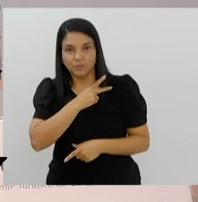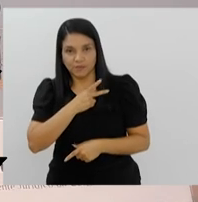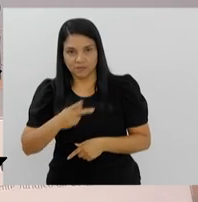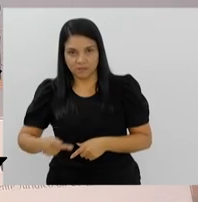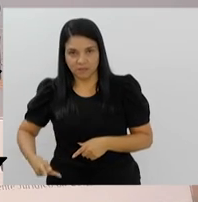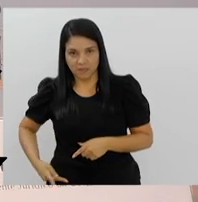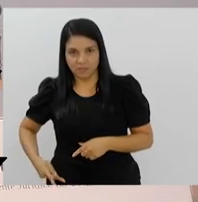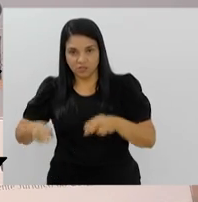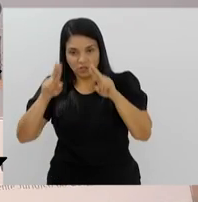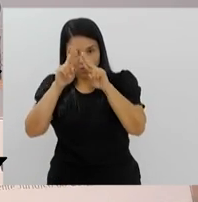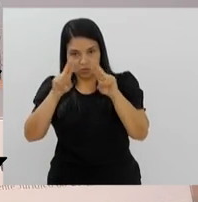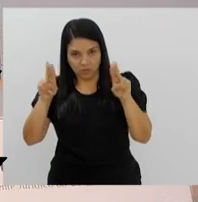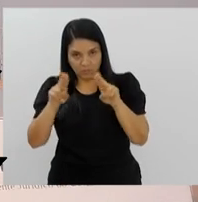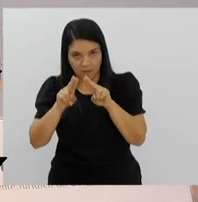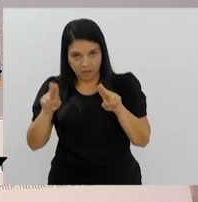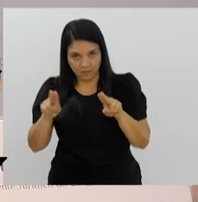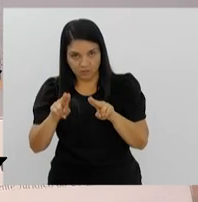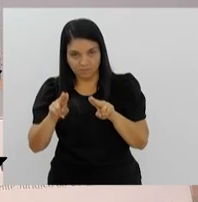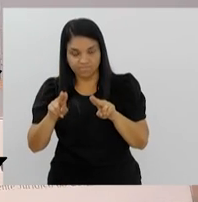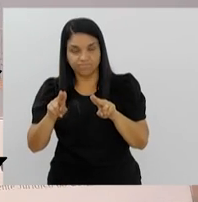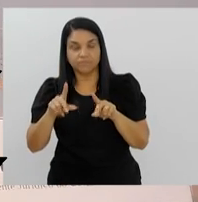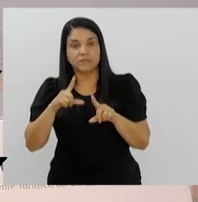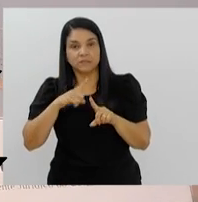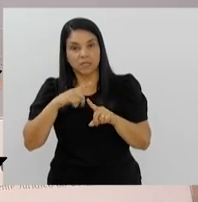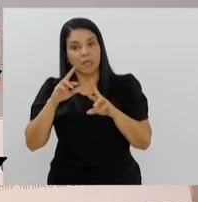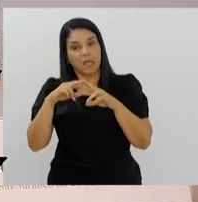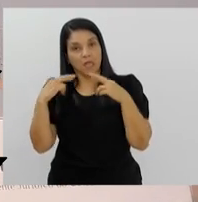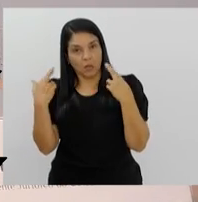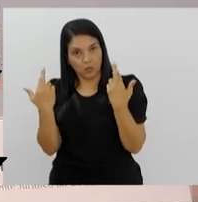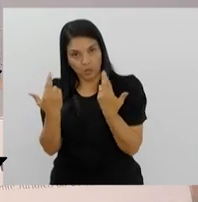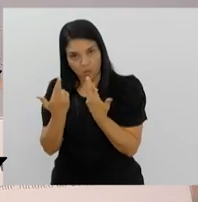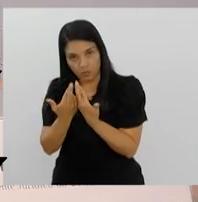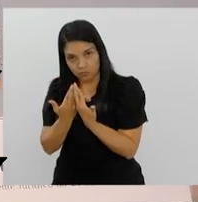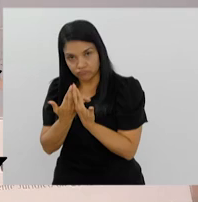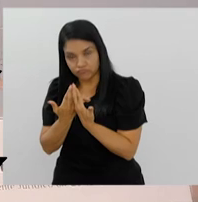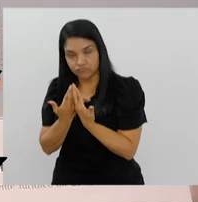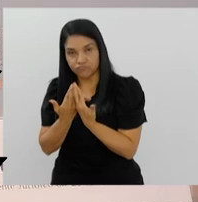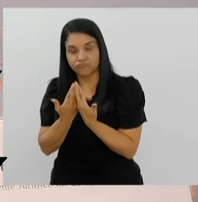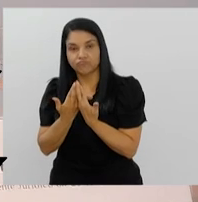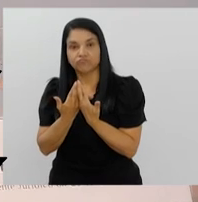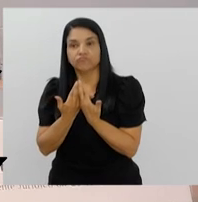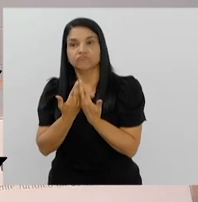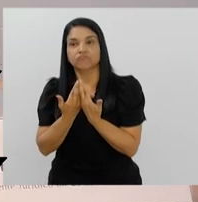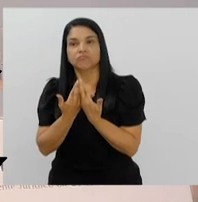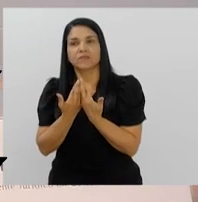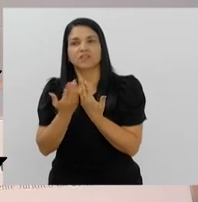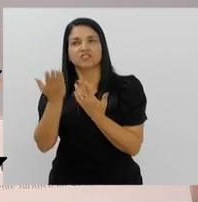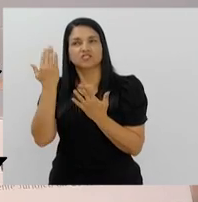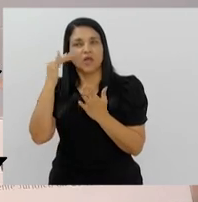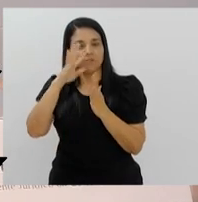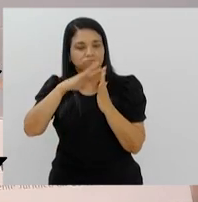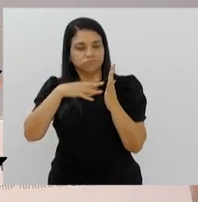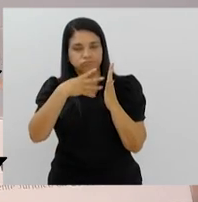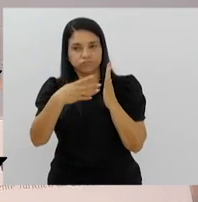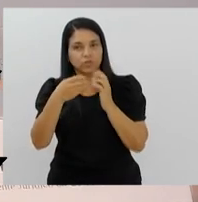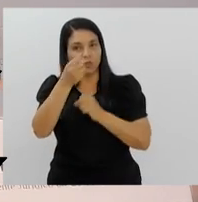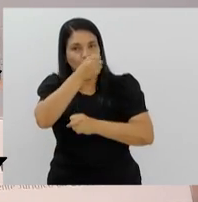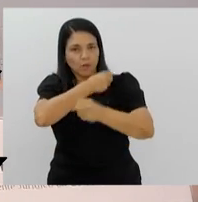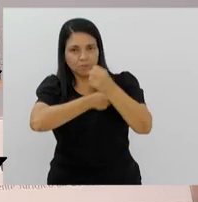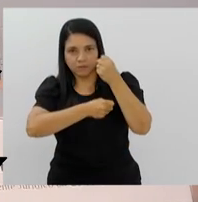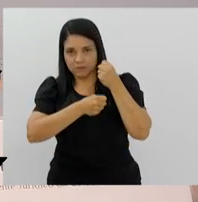eles estão reunidos enfim já existe um evento eh um agendamento Desde o ano passado por isso que